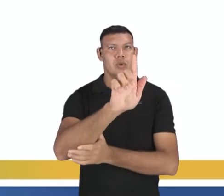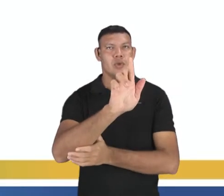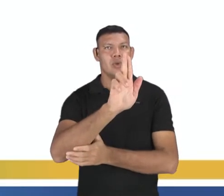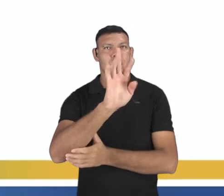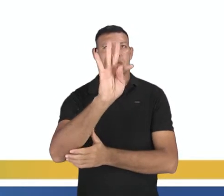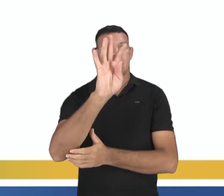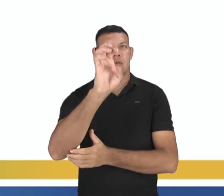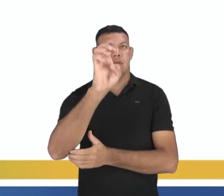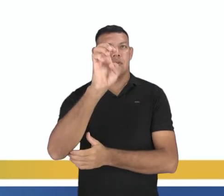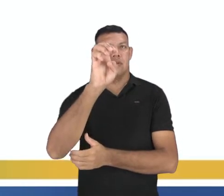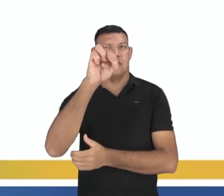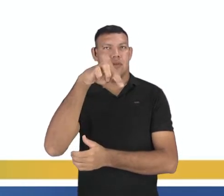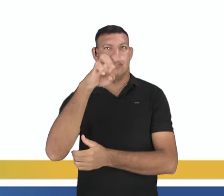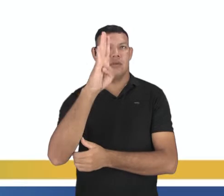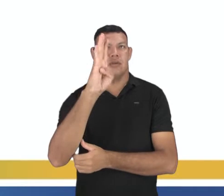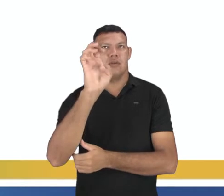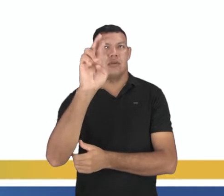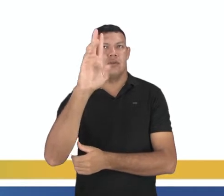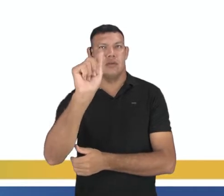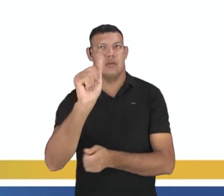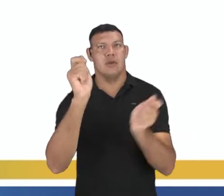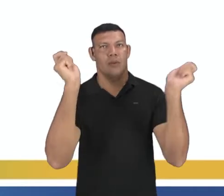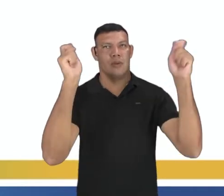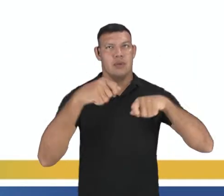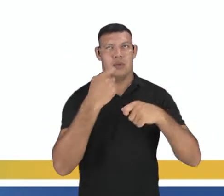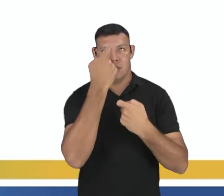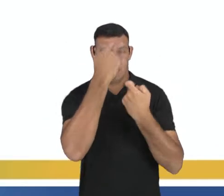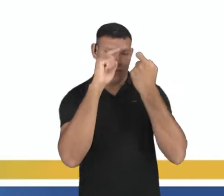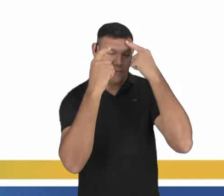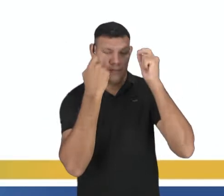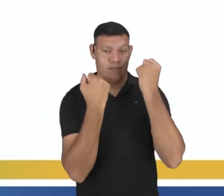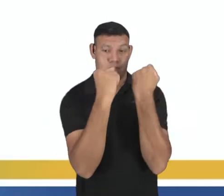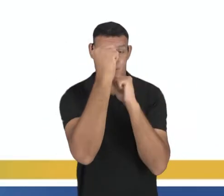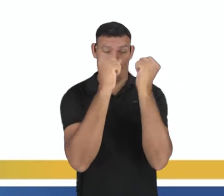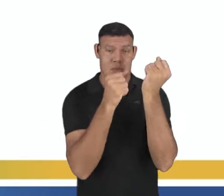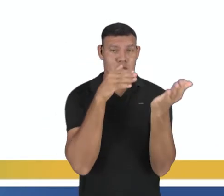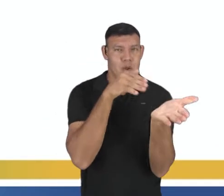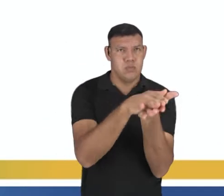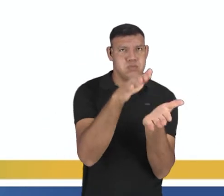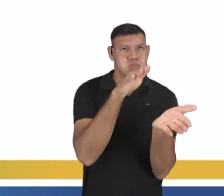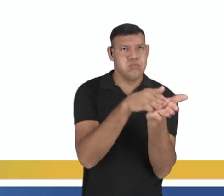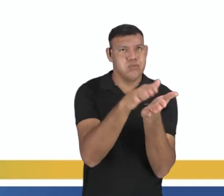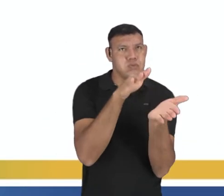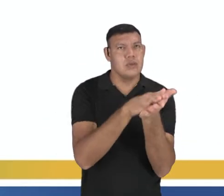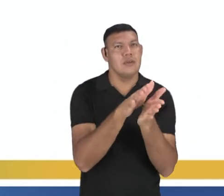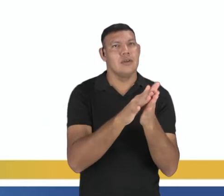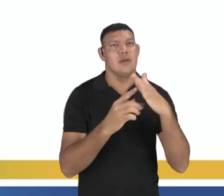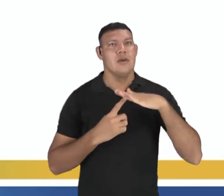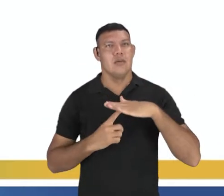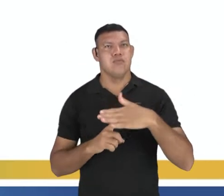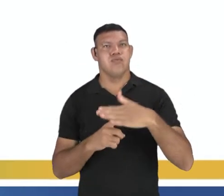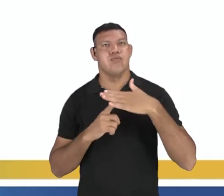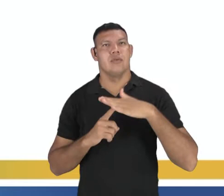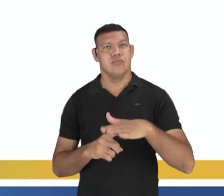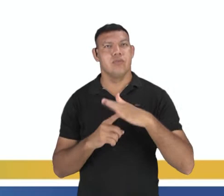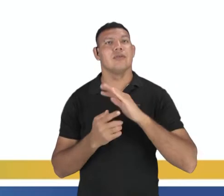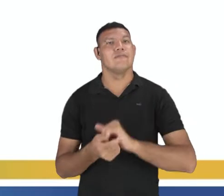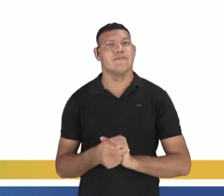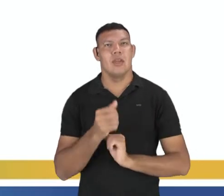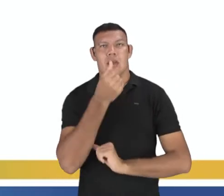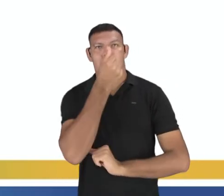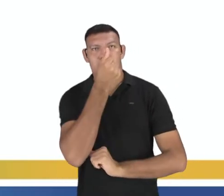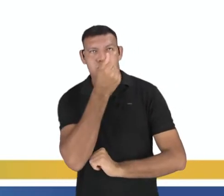da indústria editorial as máquinas criadas para gravação reprodução por Edson